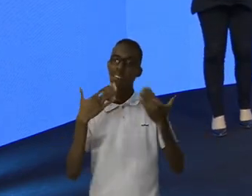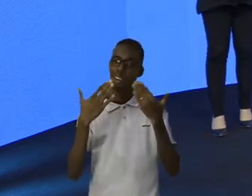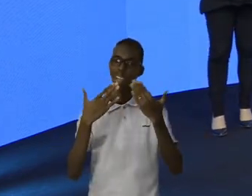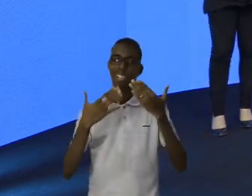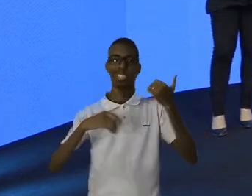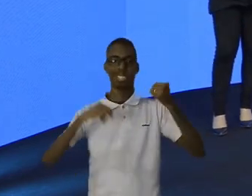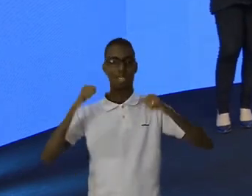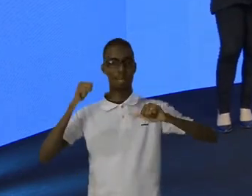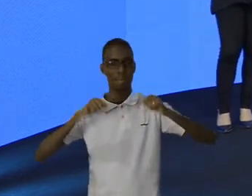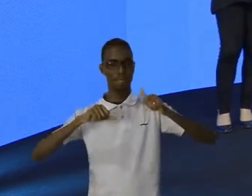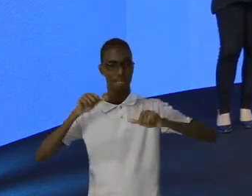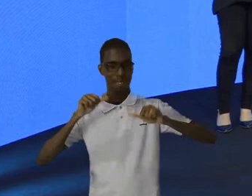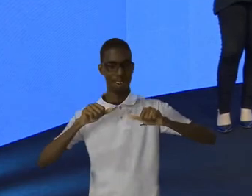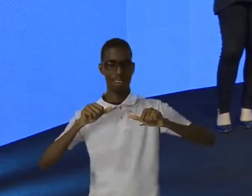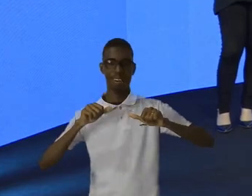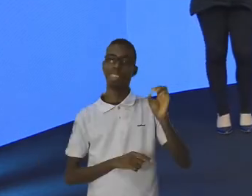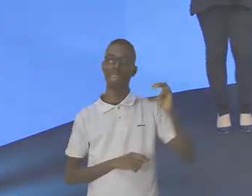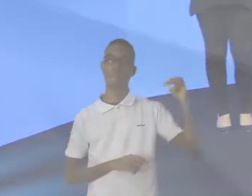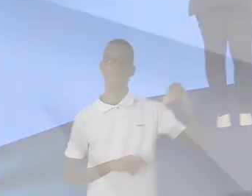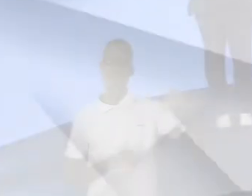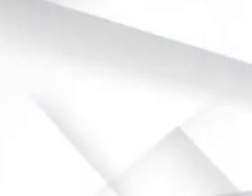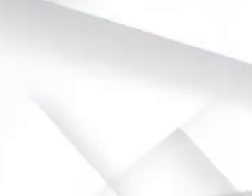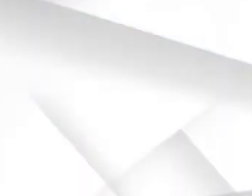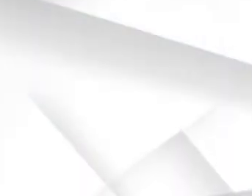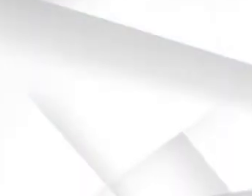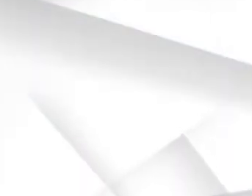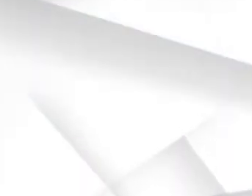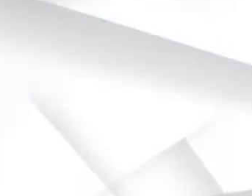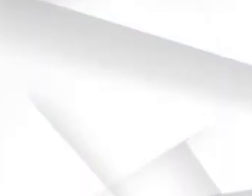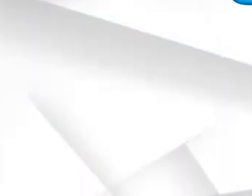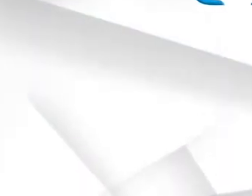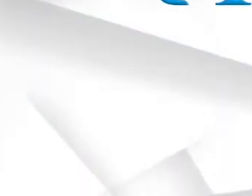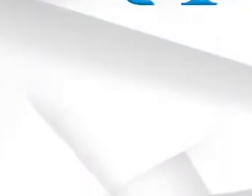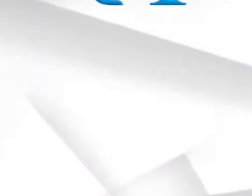A mediadora agora será Sabrina Guidi.